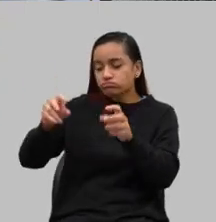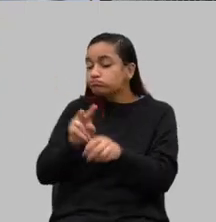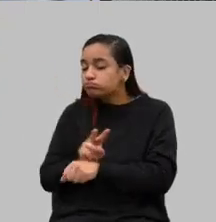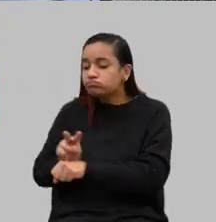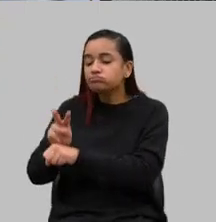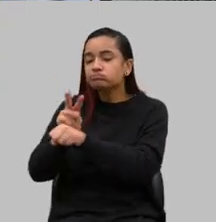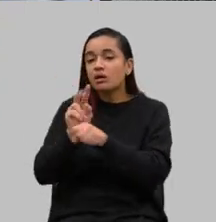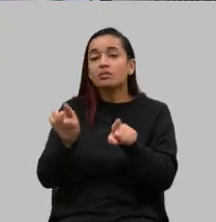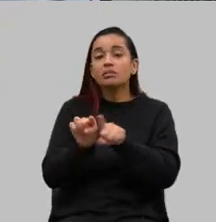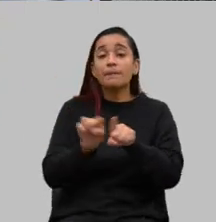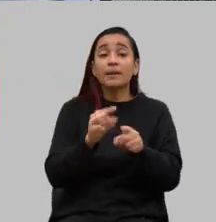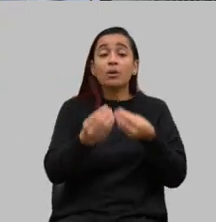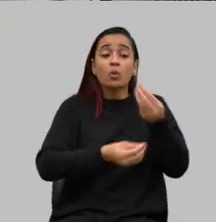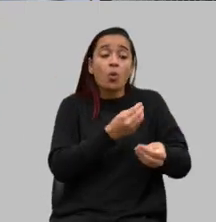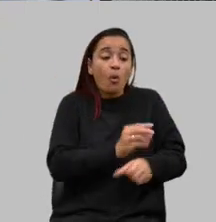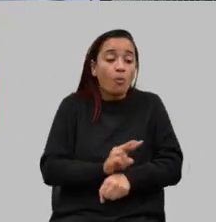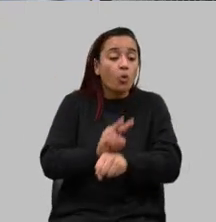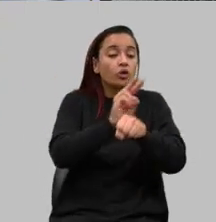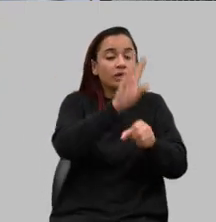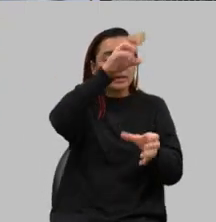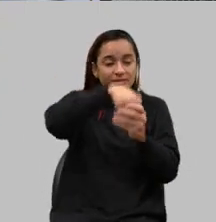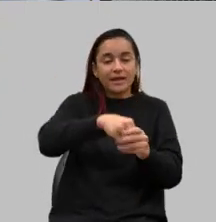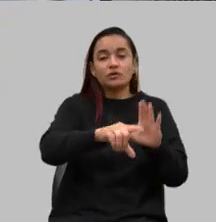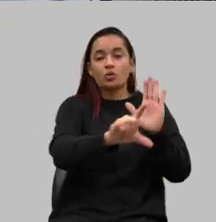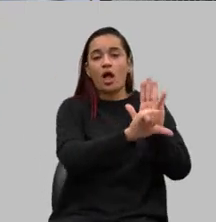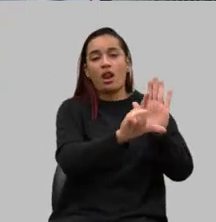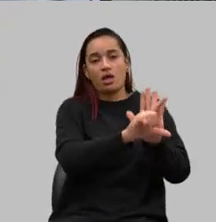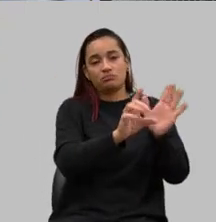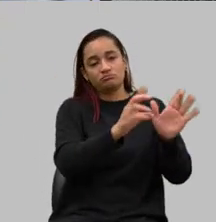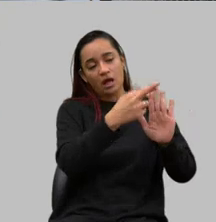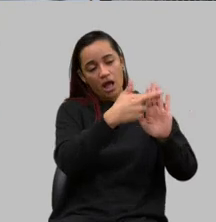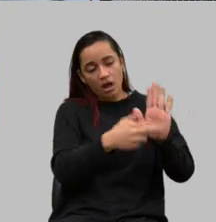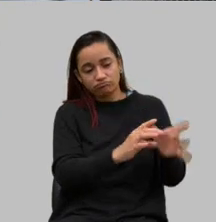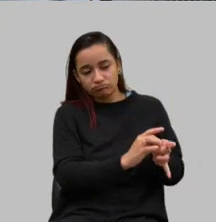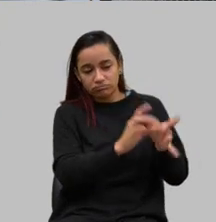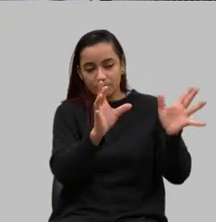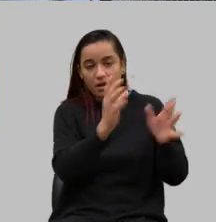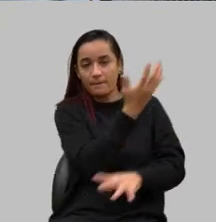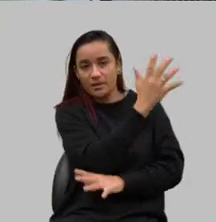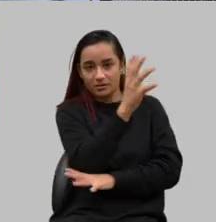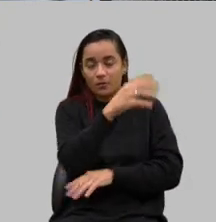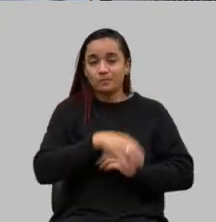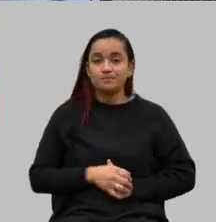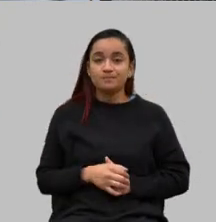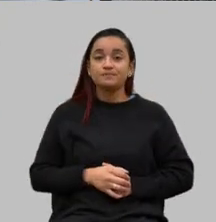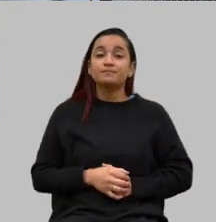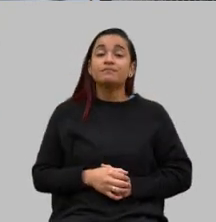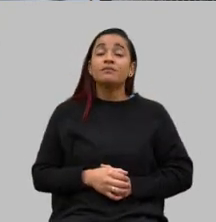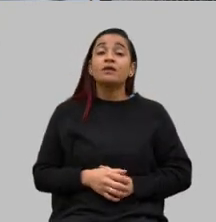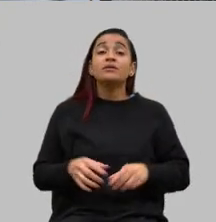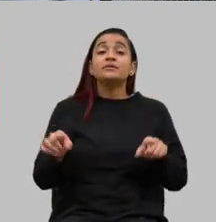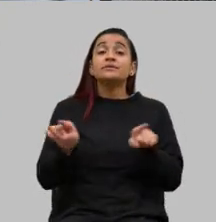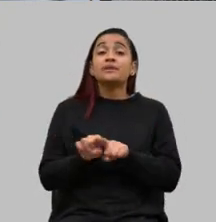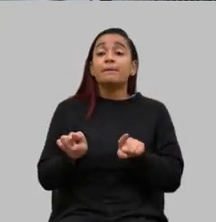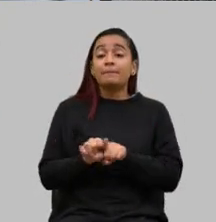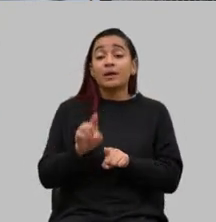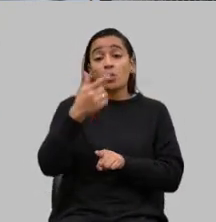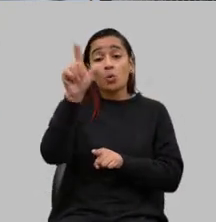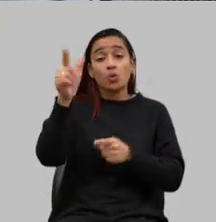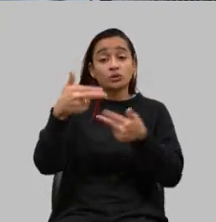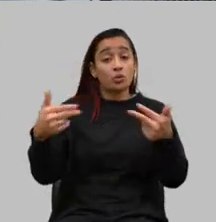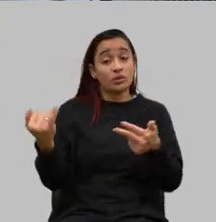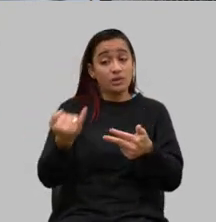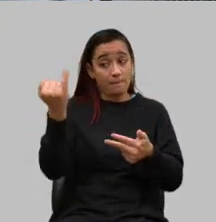do automonitoramento dentro do licenciamento ambiental e um outro ponto que você traz também importante infelizmente Minas